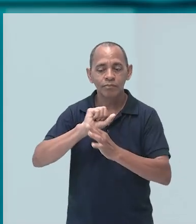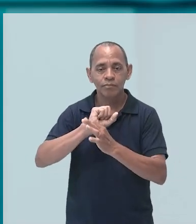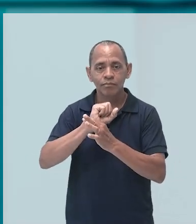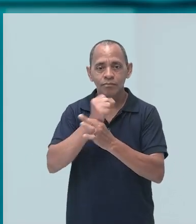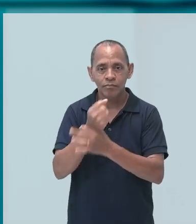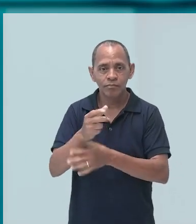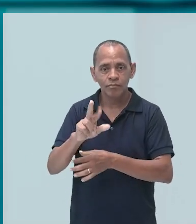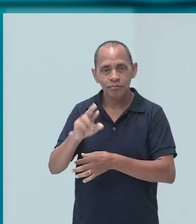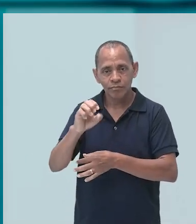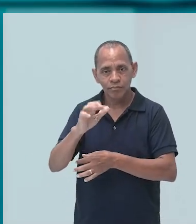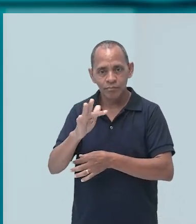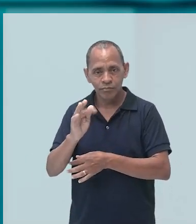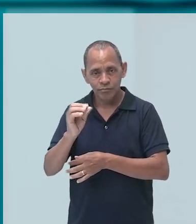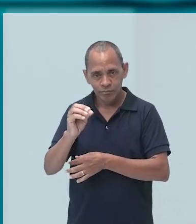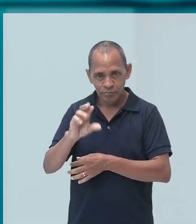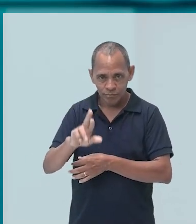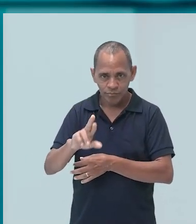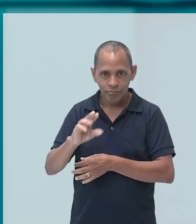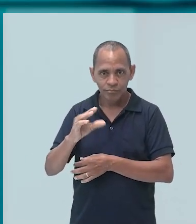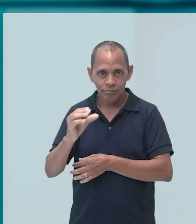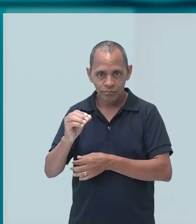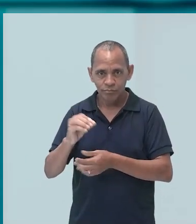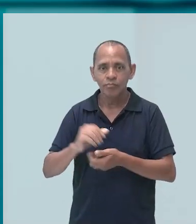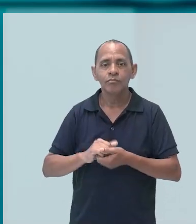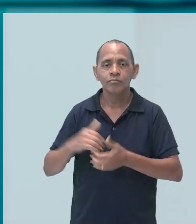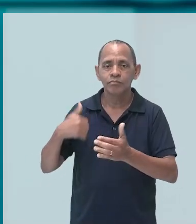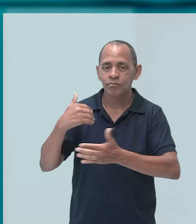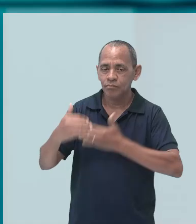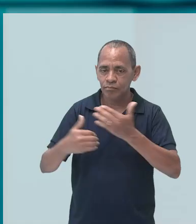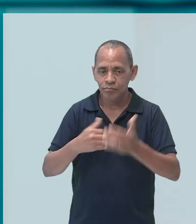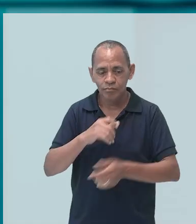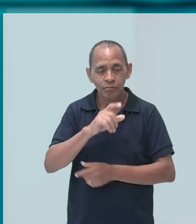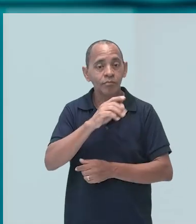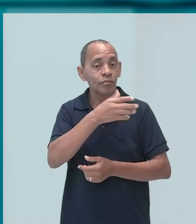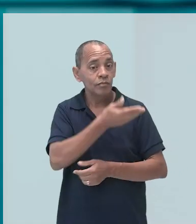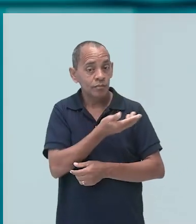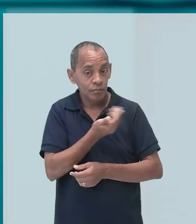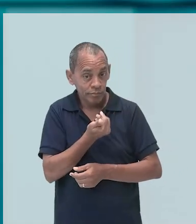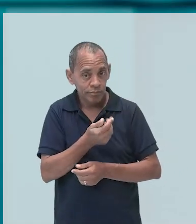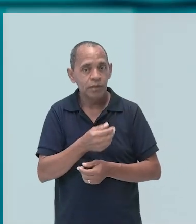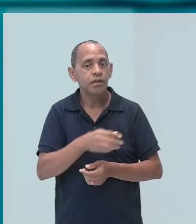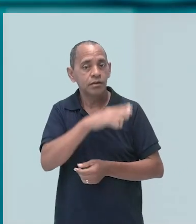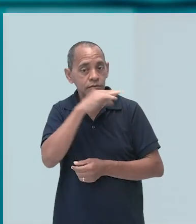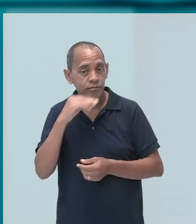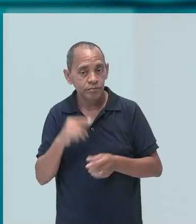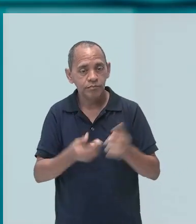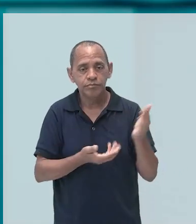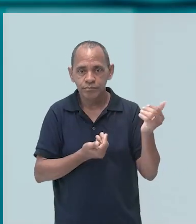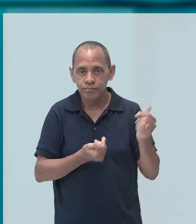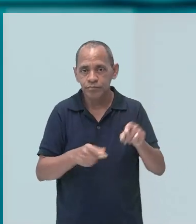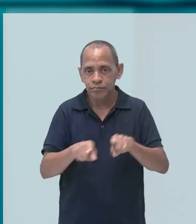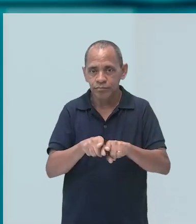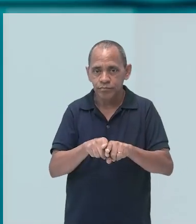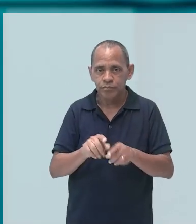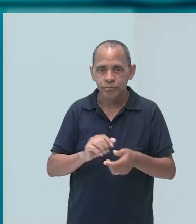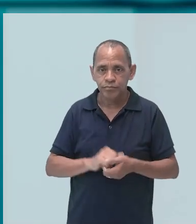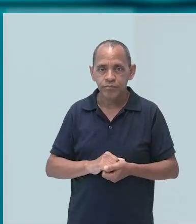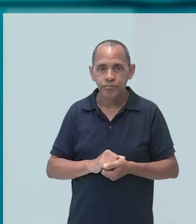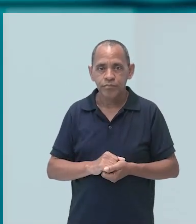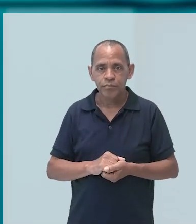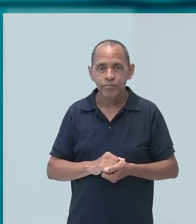o reforço na proteção ao desenvolvimento dessas pessoas, né, das crianças e dos